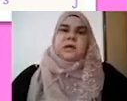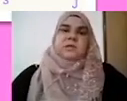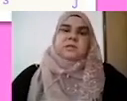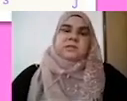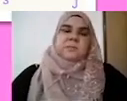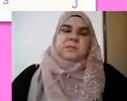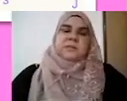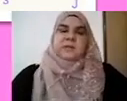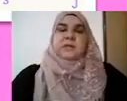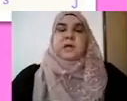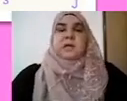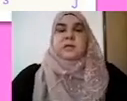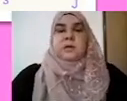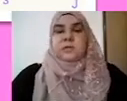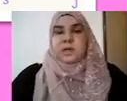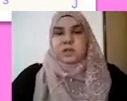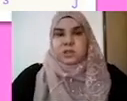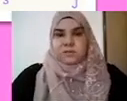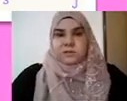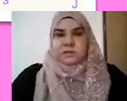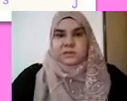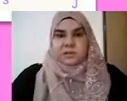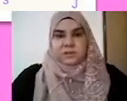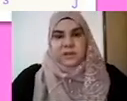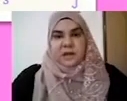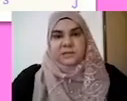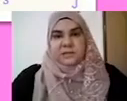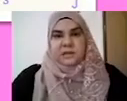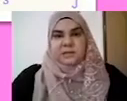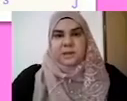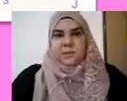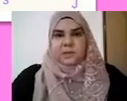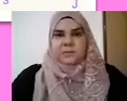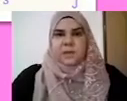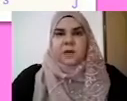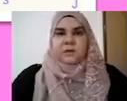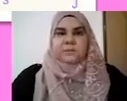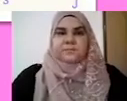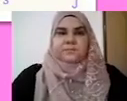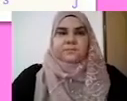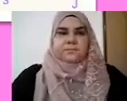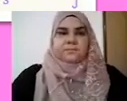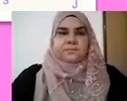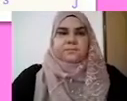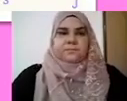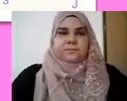alguns casos especiais. Não deixem de fazer as atividades e até a próxima aula.